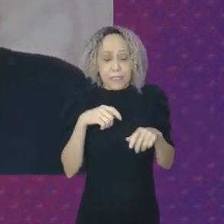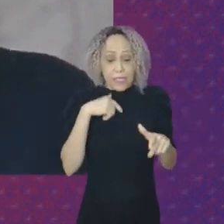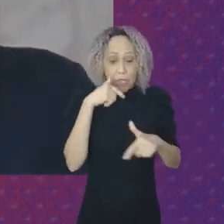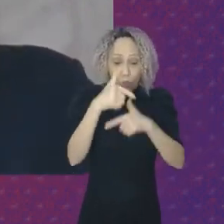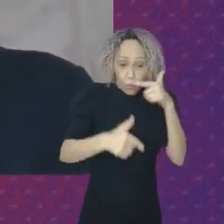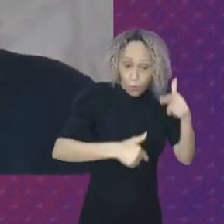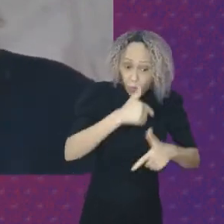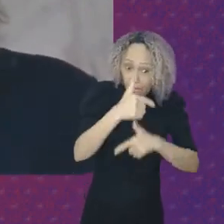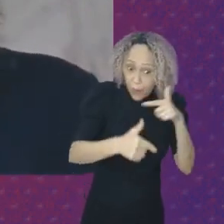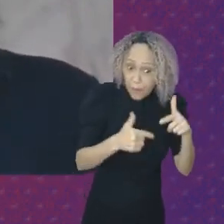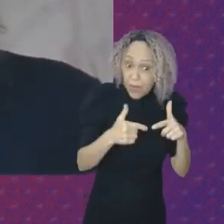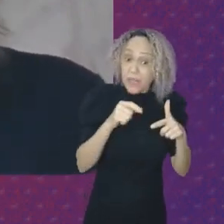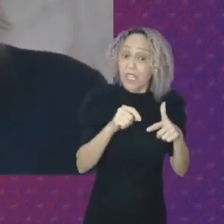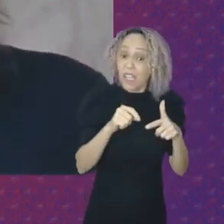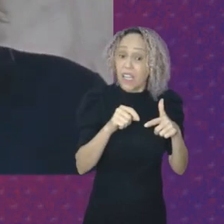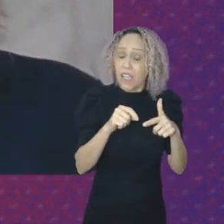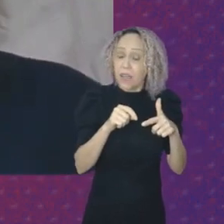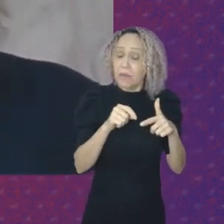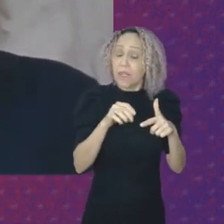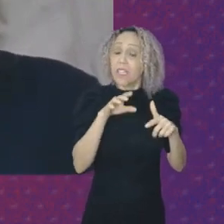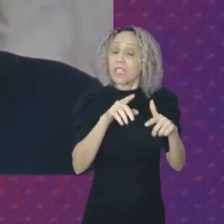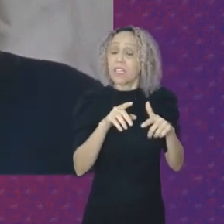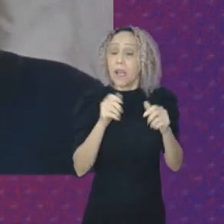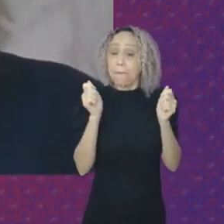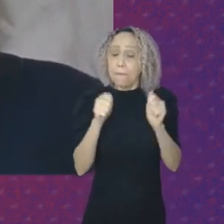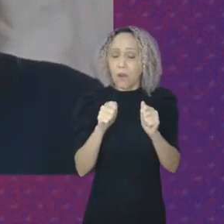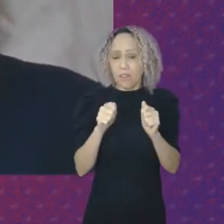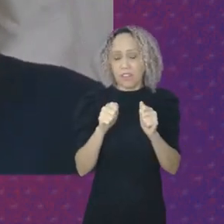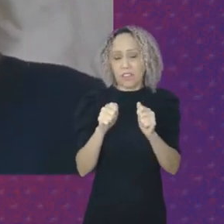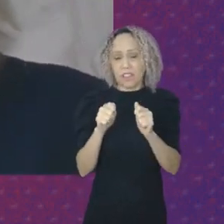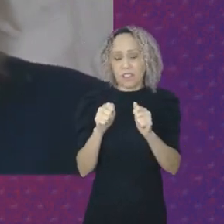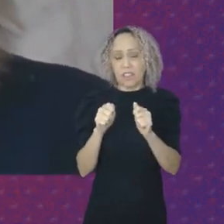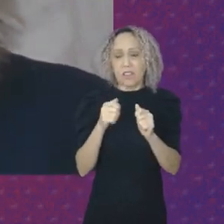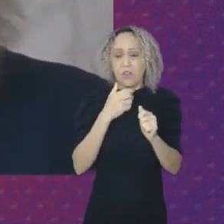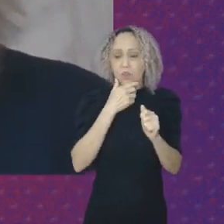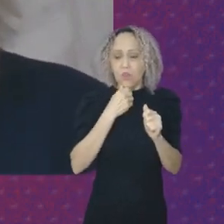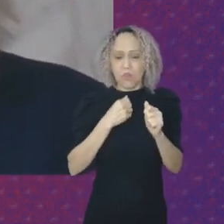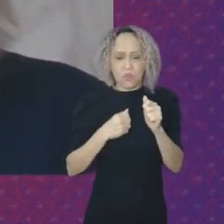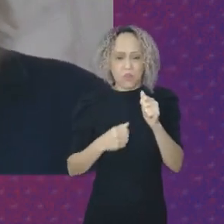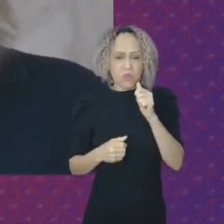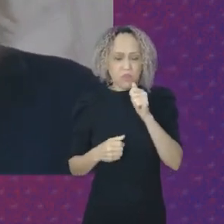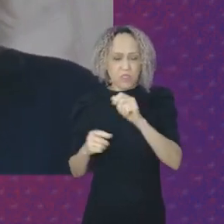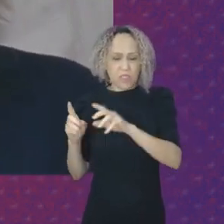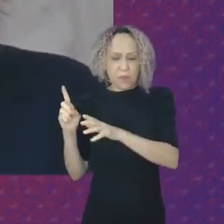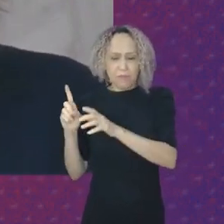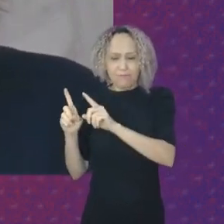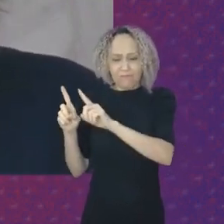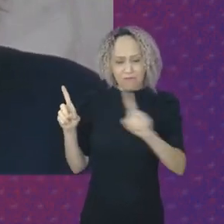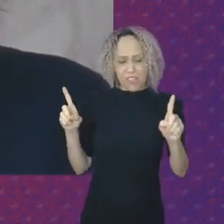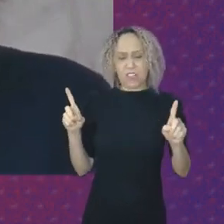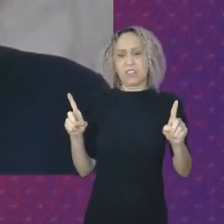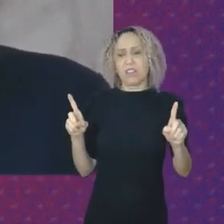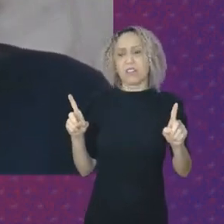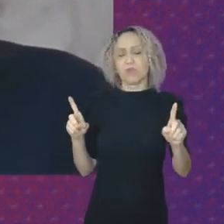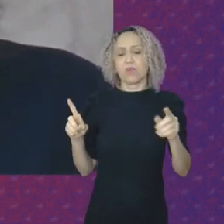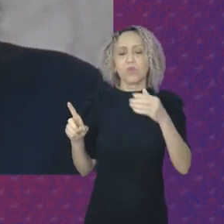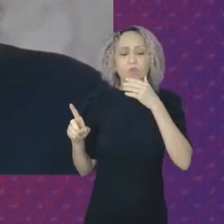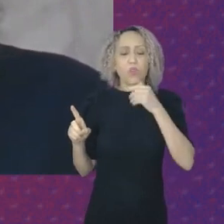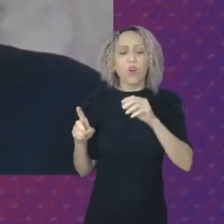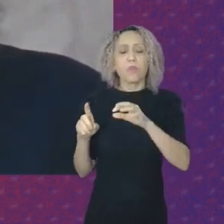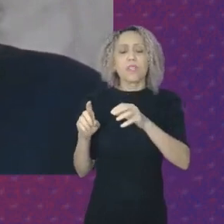e ela não seja assassinada. Então, são iniciativas importantes. Assim como o